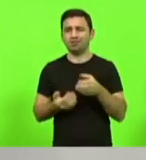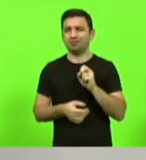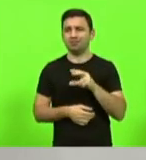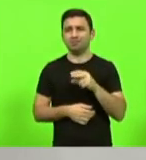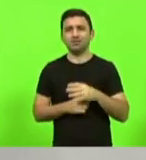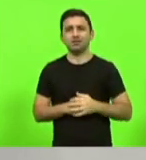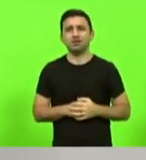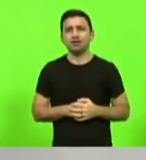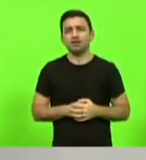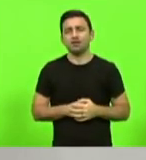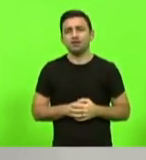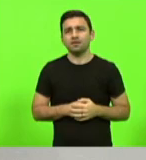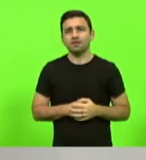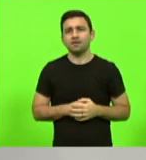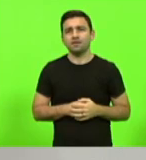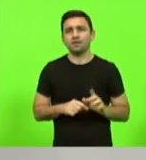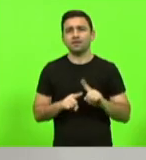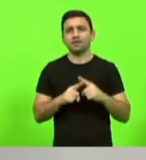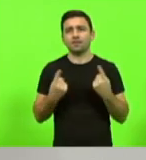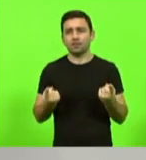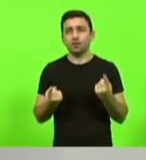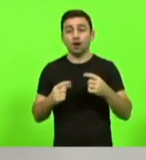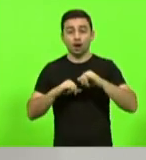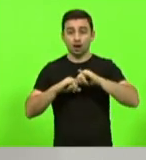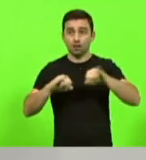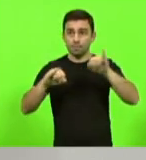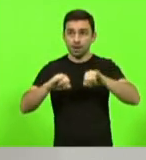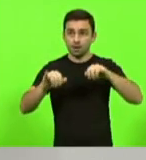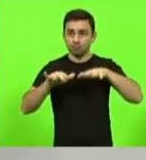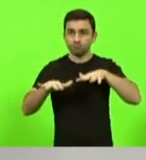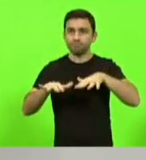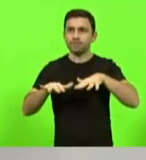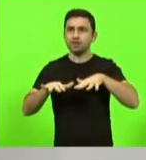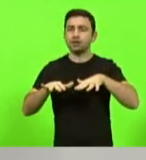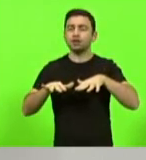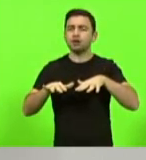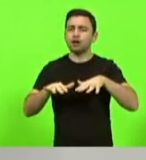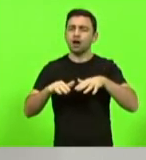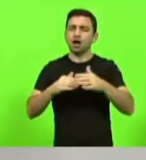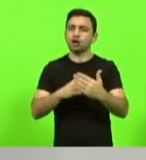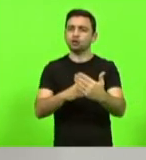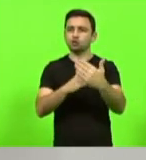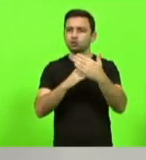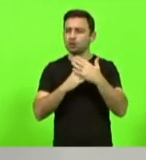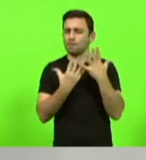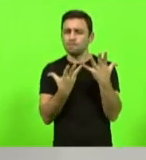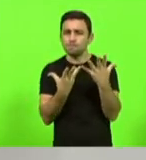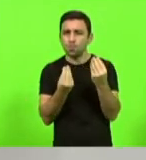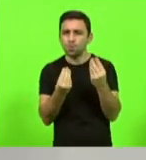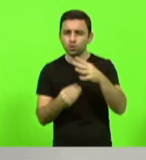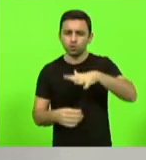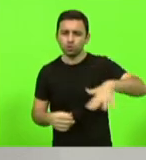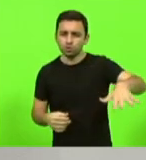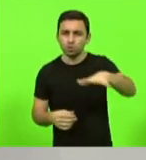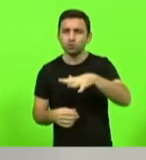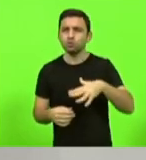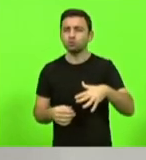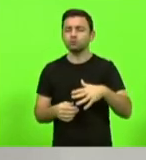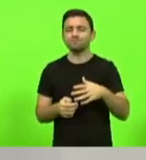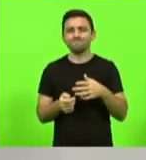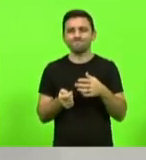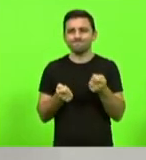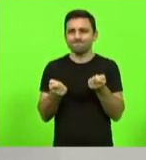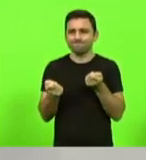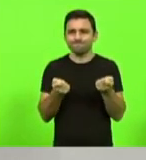nossa campanha colaborou para atenuarmos este cenário crítico e agradecemos mais uma vez ao Parlamento,